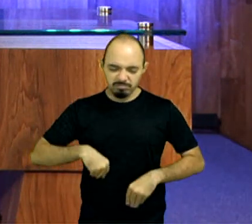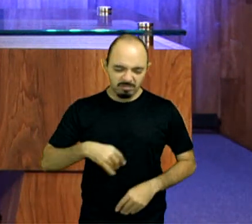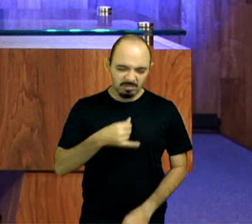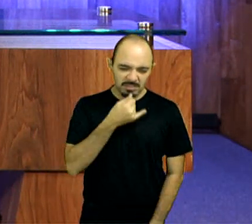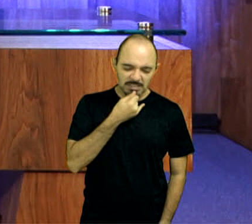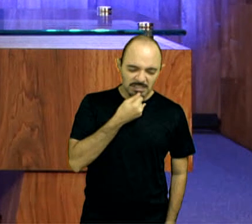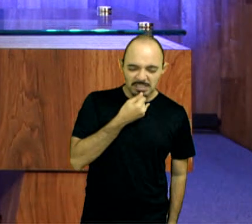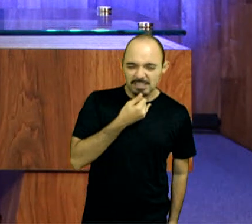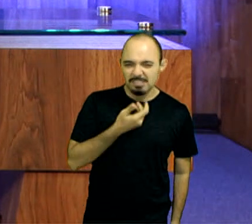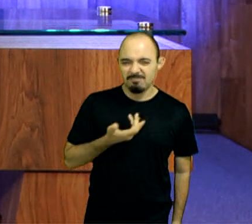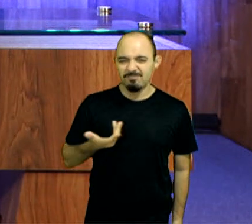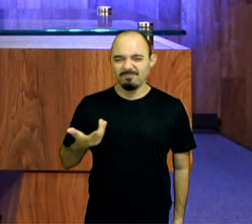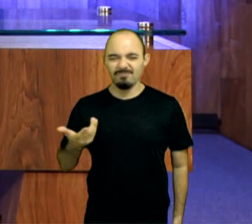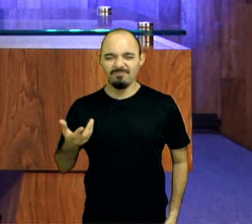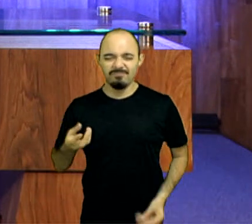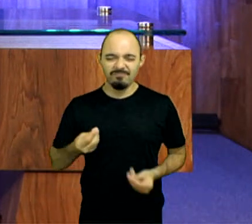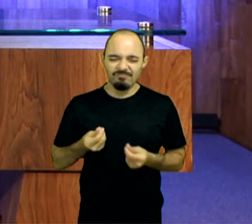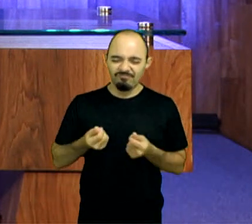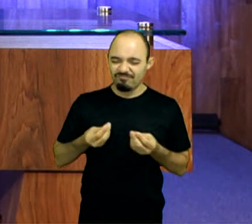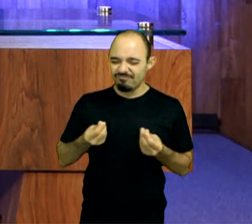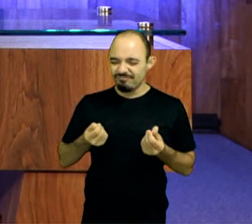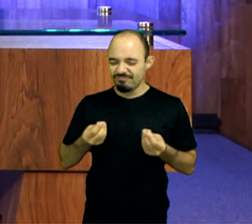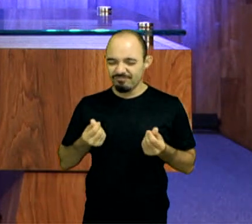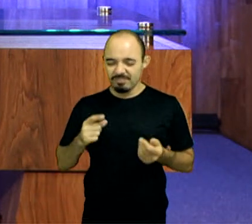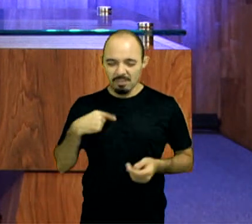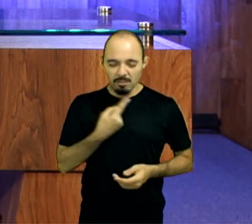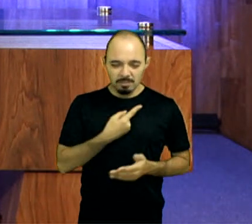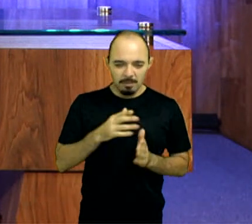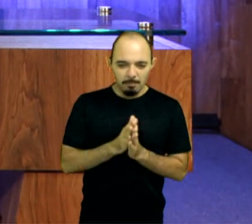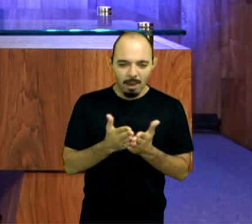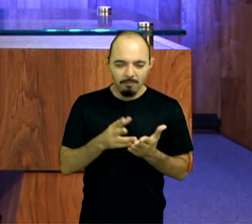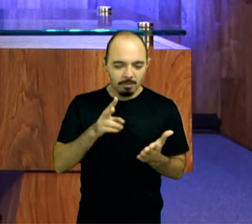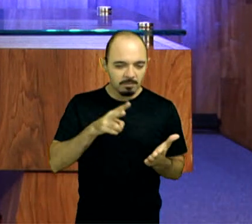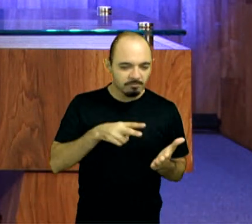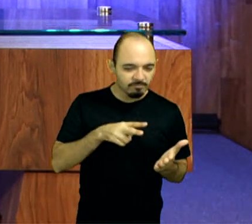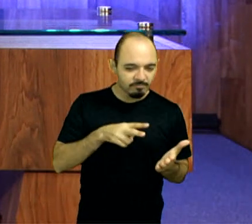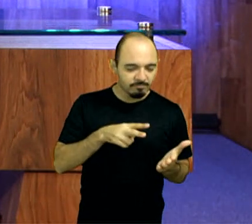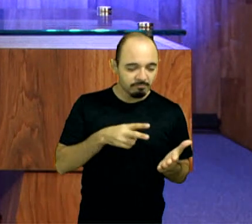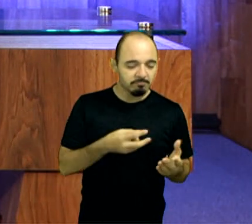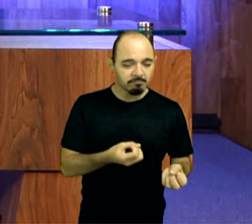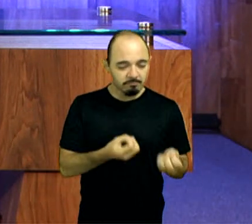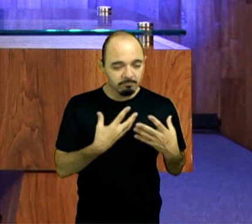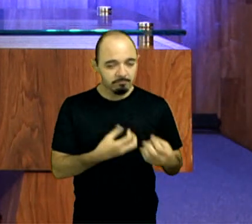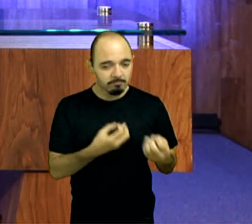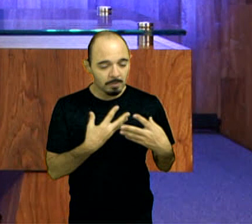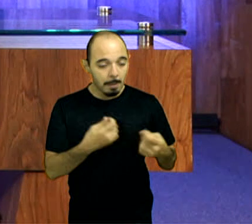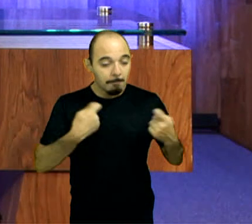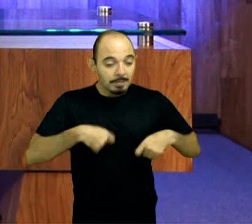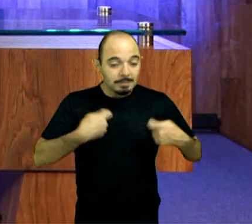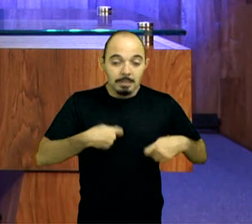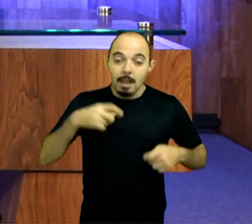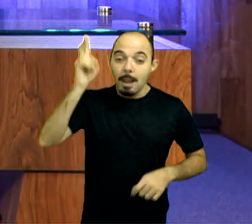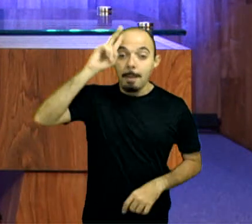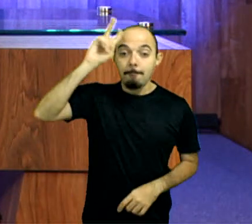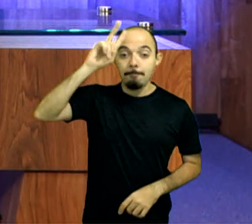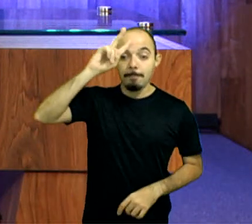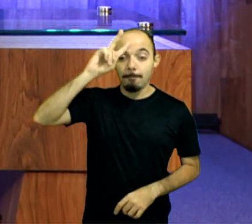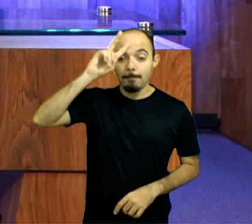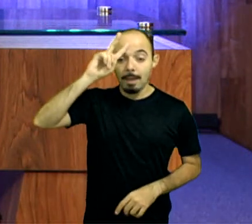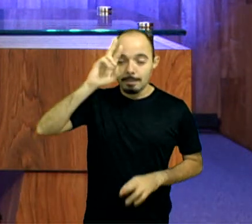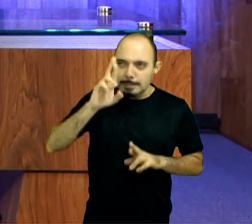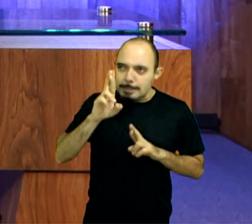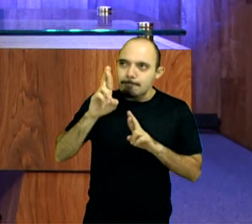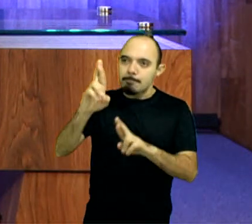Quando a gente vai ler a Bíblia, ela nos ensina a trazer à memória o que dá esperança. A gente repete